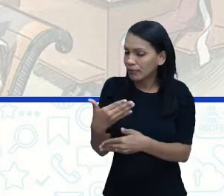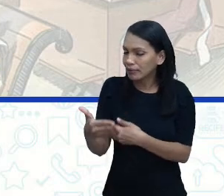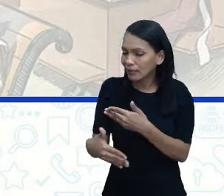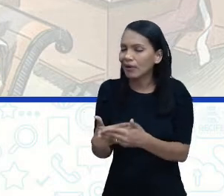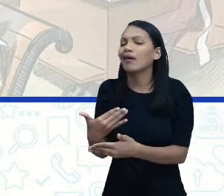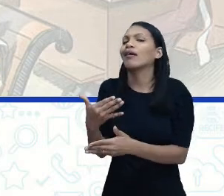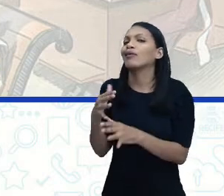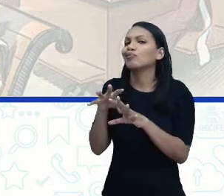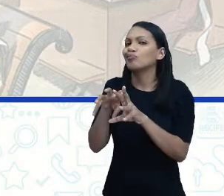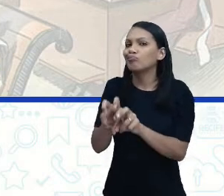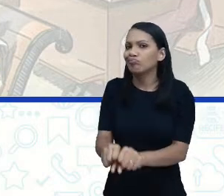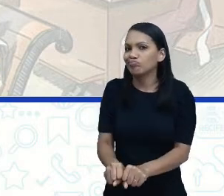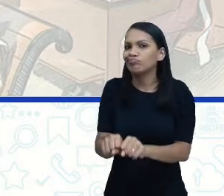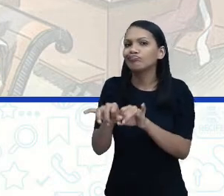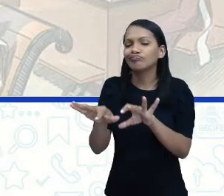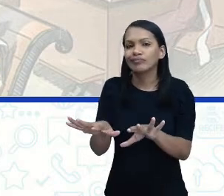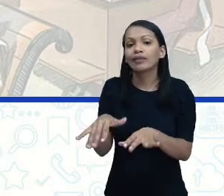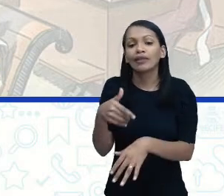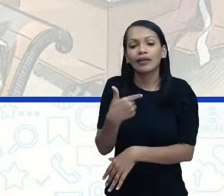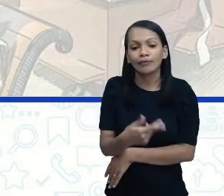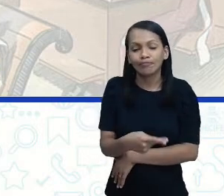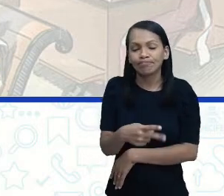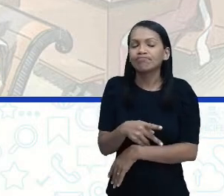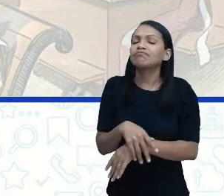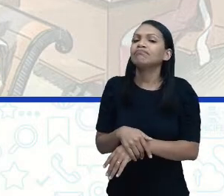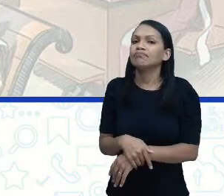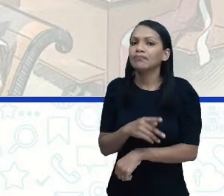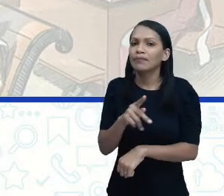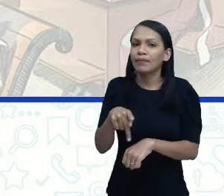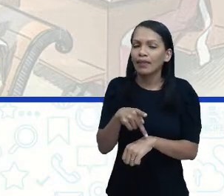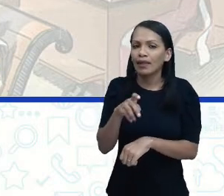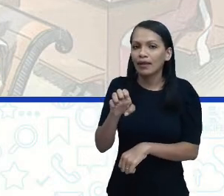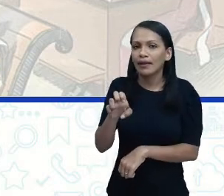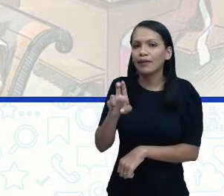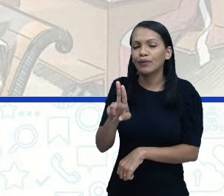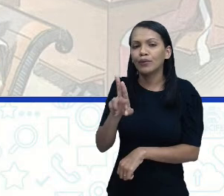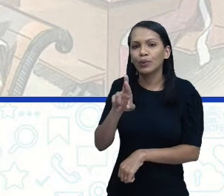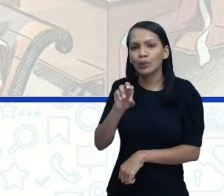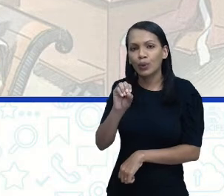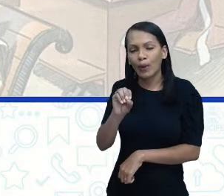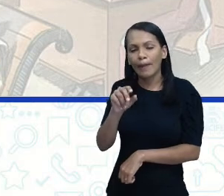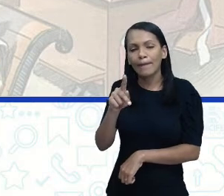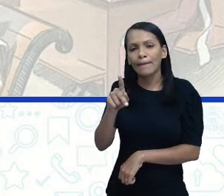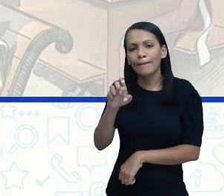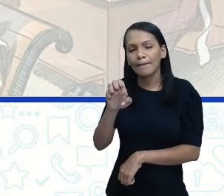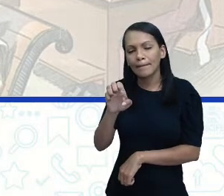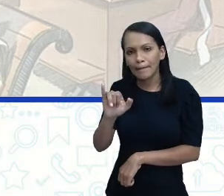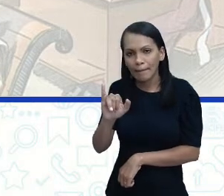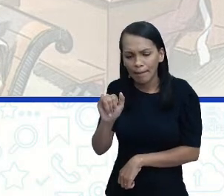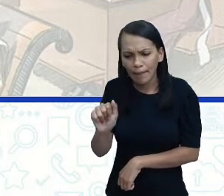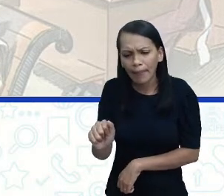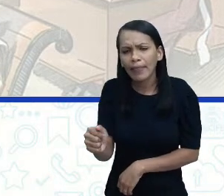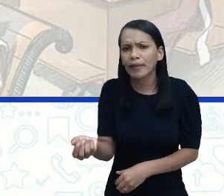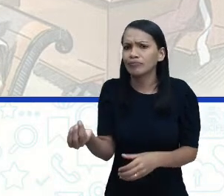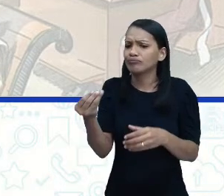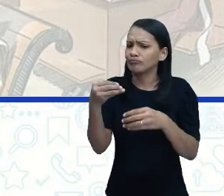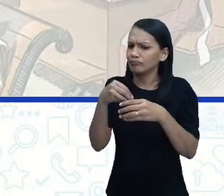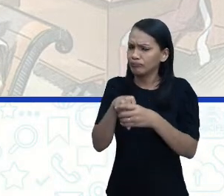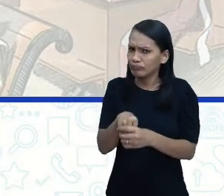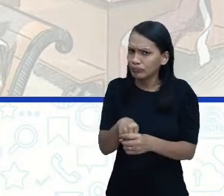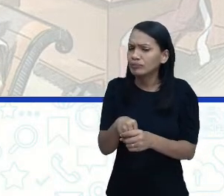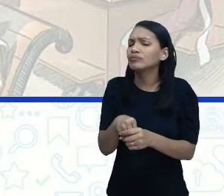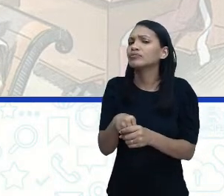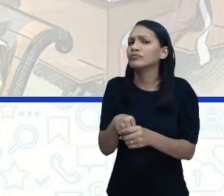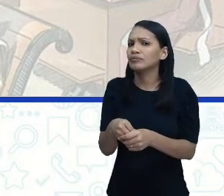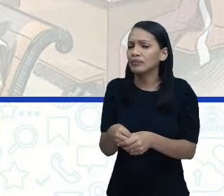momento onde essas nações europeias que a gente falou, junto com outras, incluindo aí,